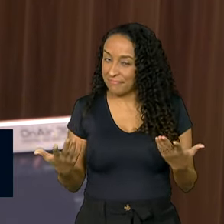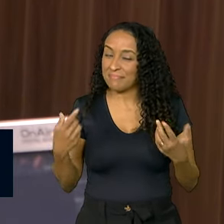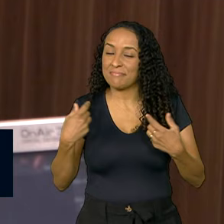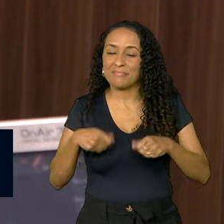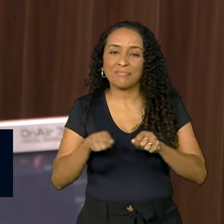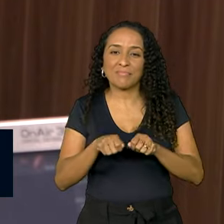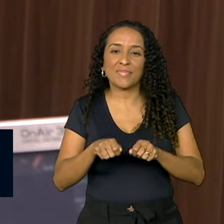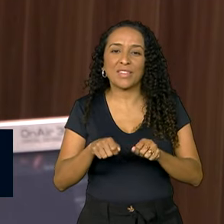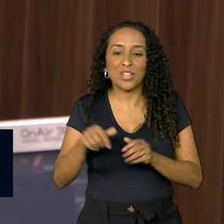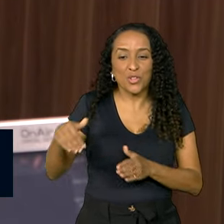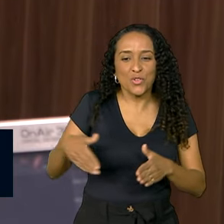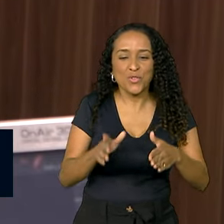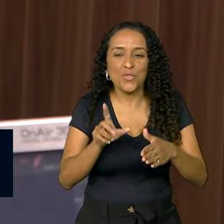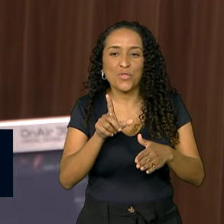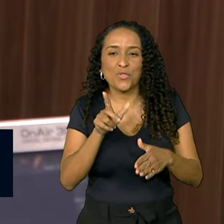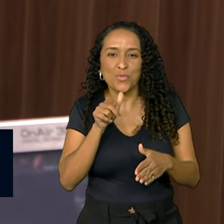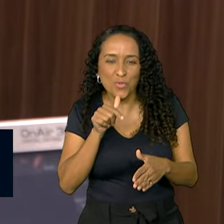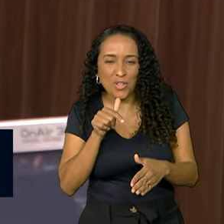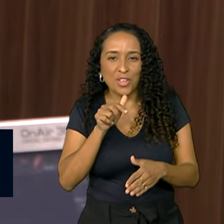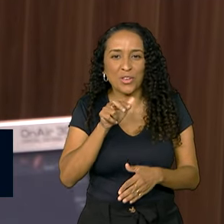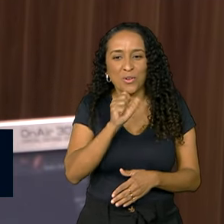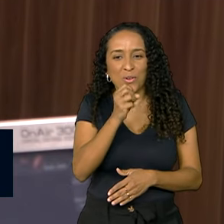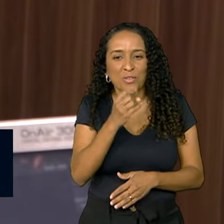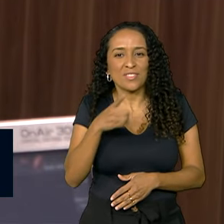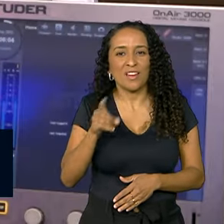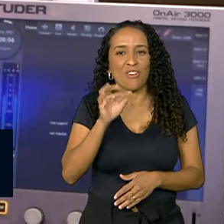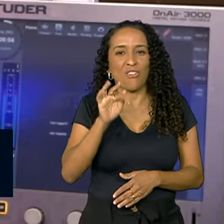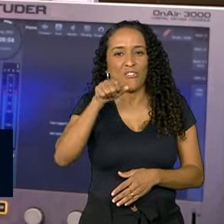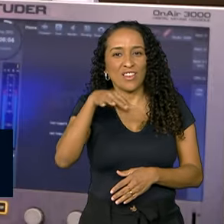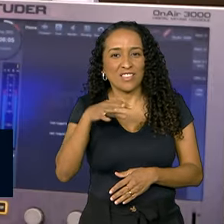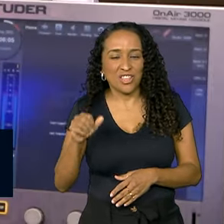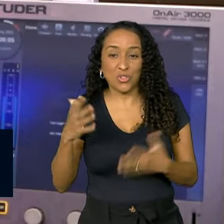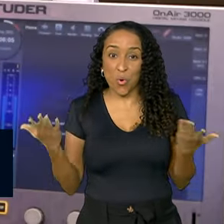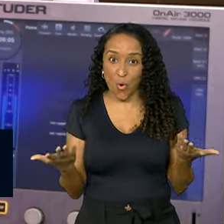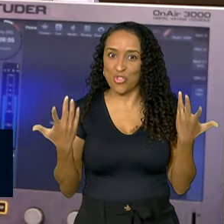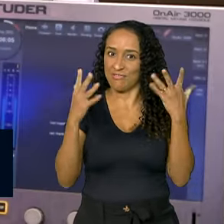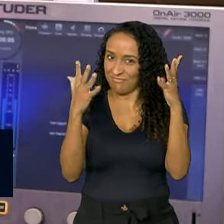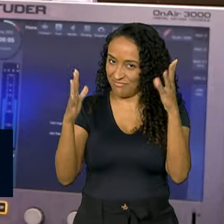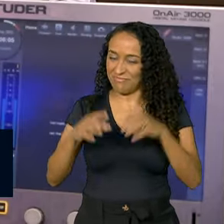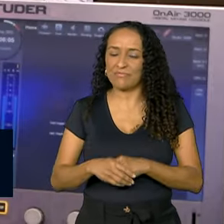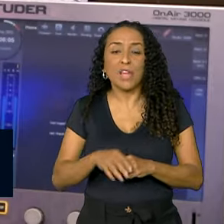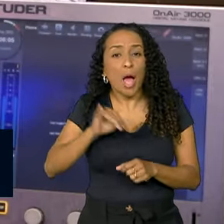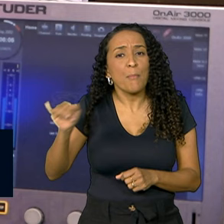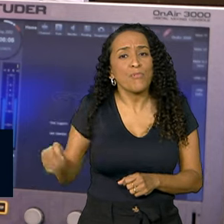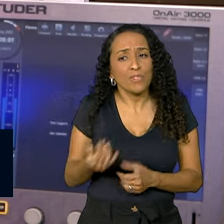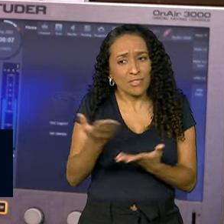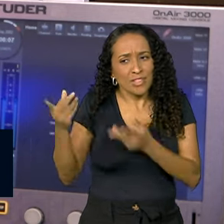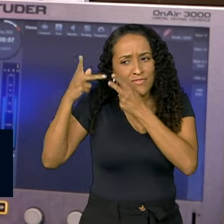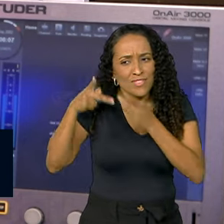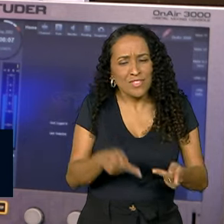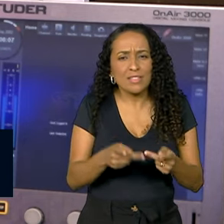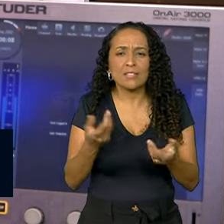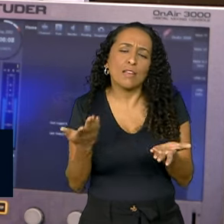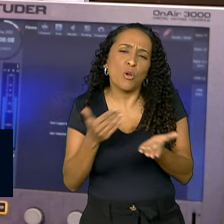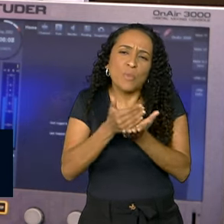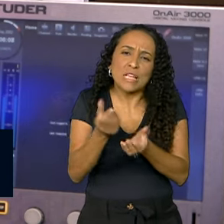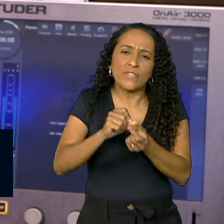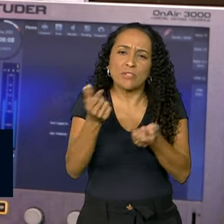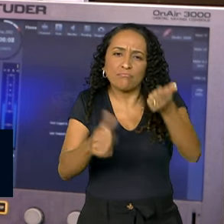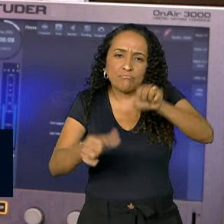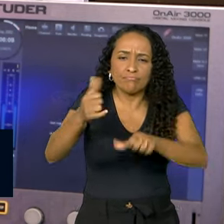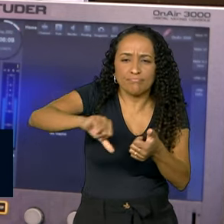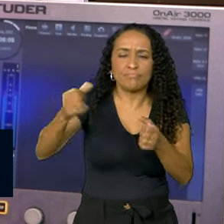hídrica sem falar do Rio São Francisco que hoje tá aniversariando tá ótimo secretário a gente queria aproveitar sua vinda aqui para começar fazendo um balanço né das